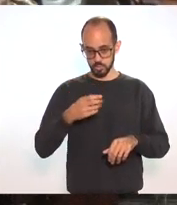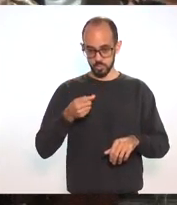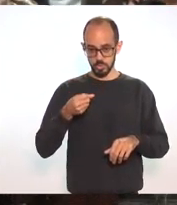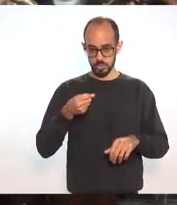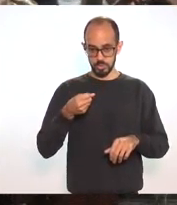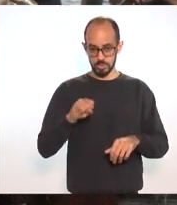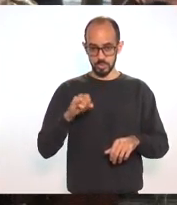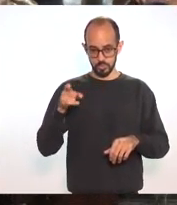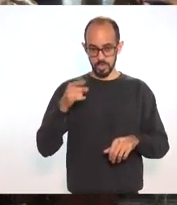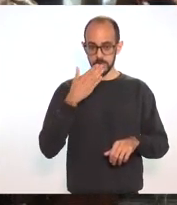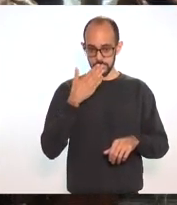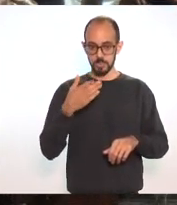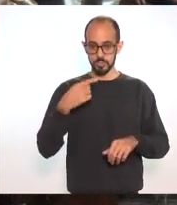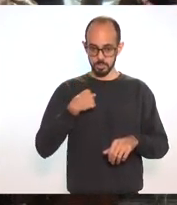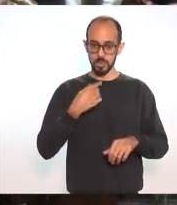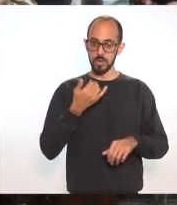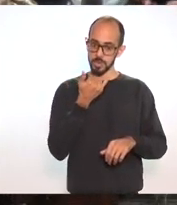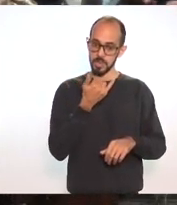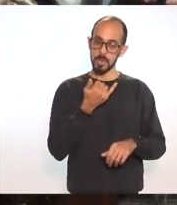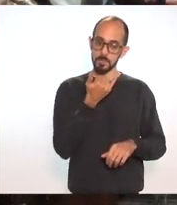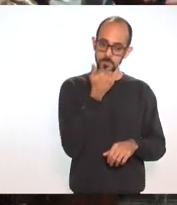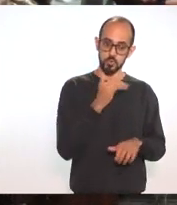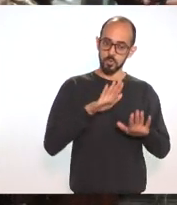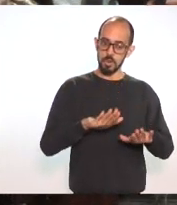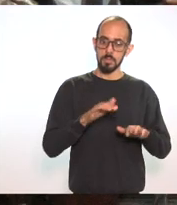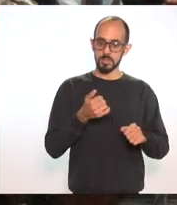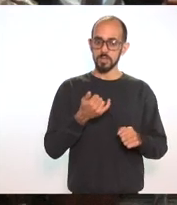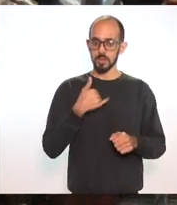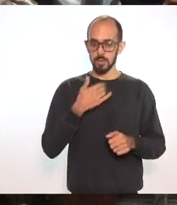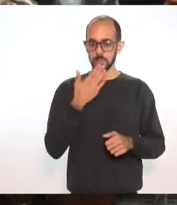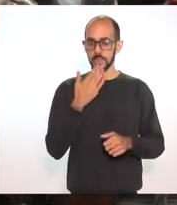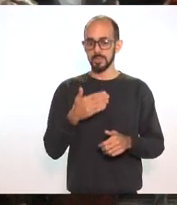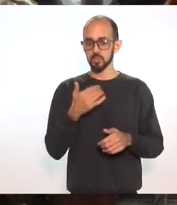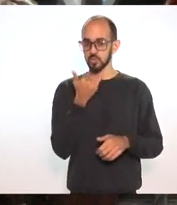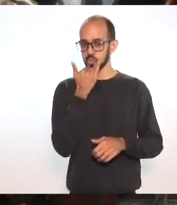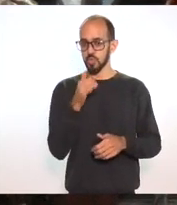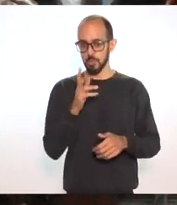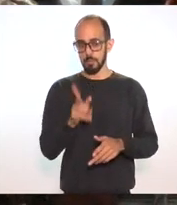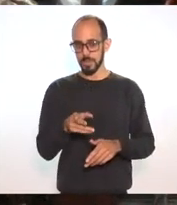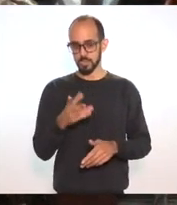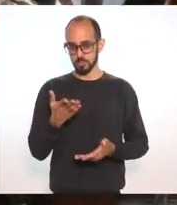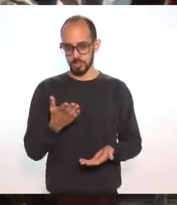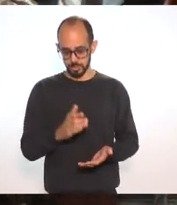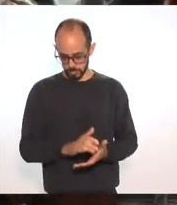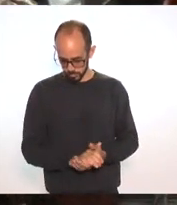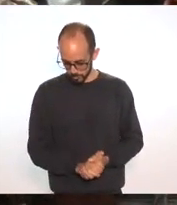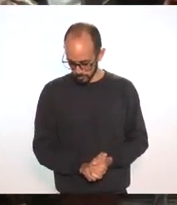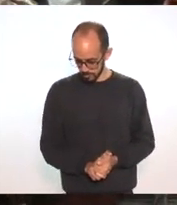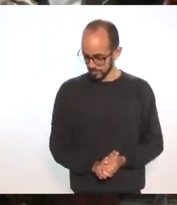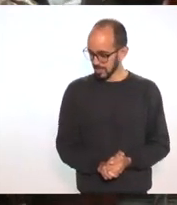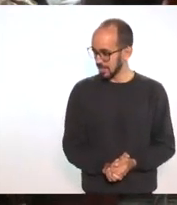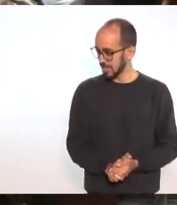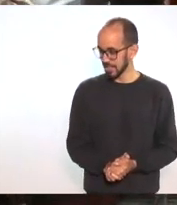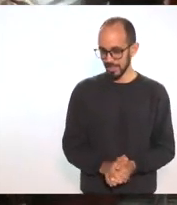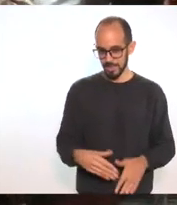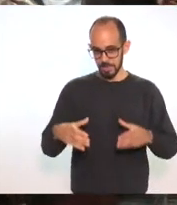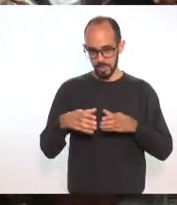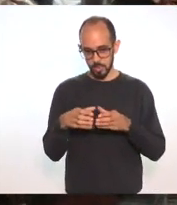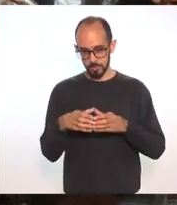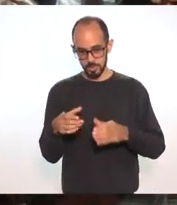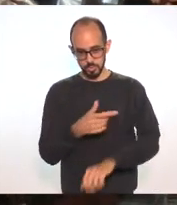pedir desculpa à senhora da forma que lhe falei. Mas peço mesmo assim a desculpa. Pela Comissão de Educação, deputado Flávio